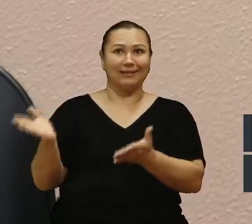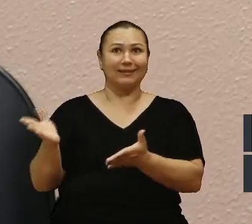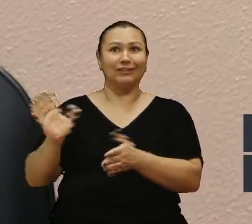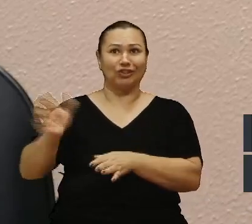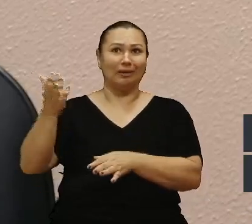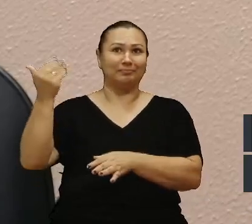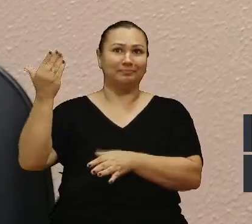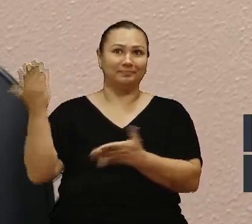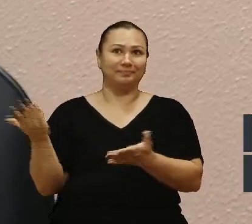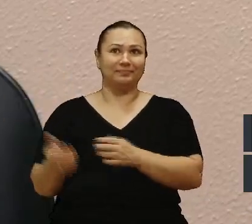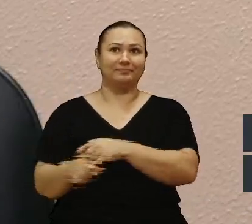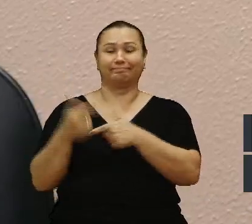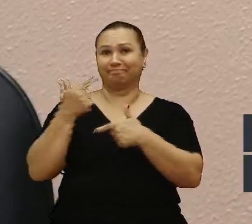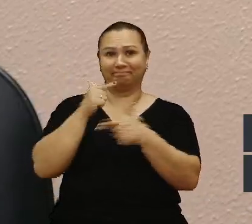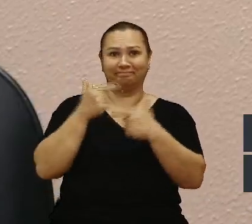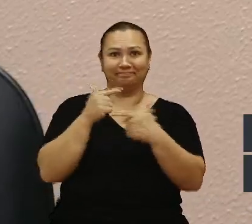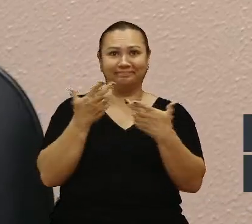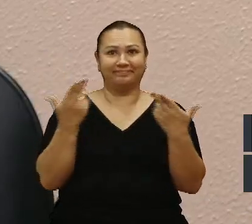né?